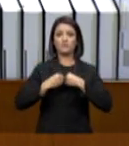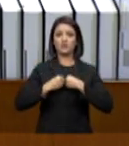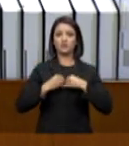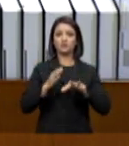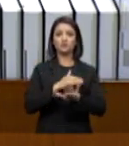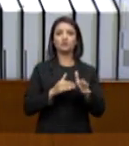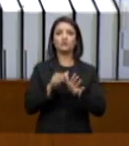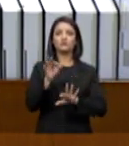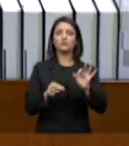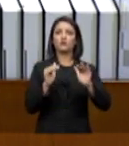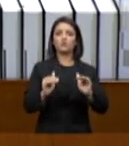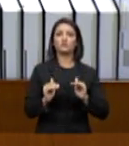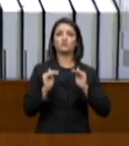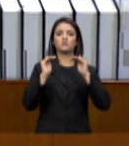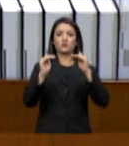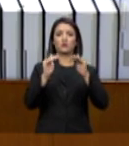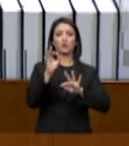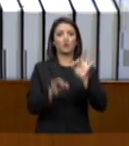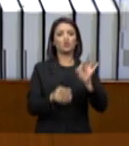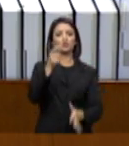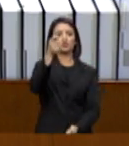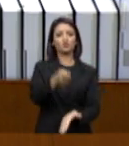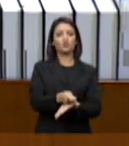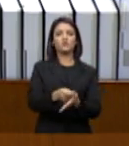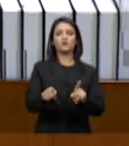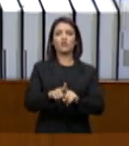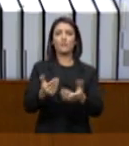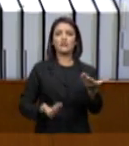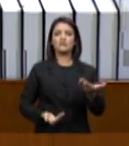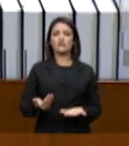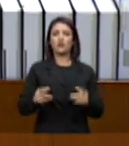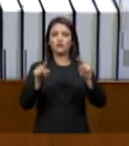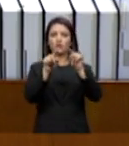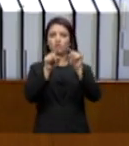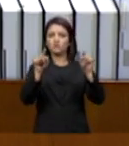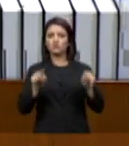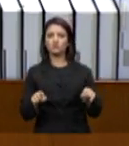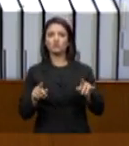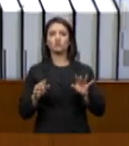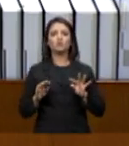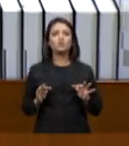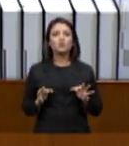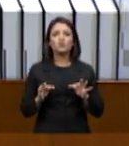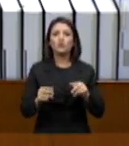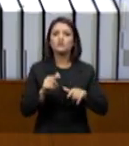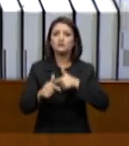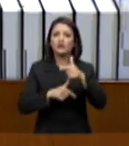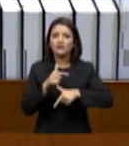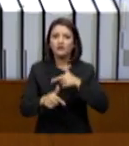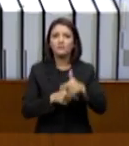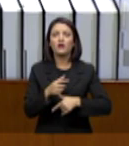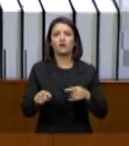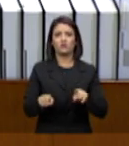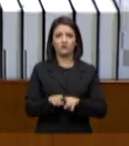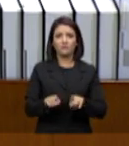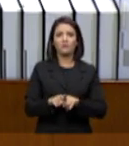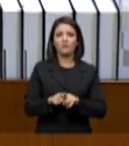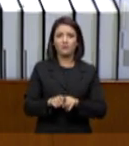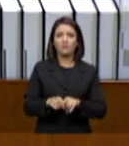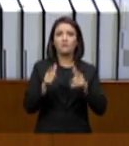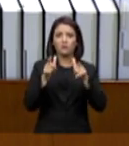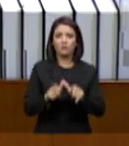os magistrados servidores e colaboradores também atuam em uma fronteira